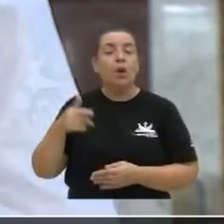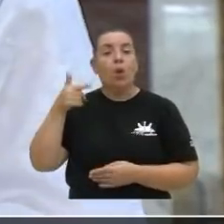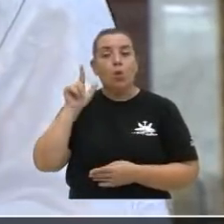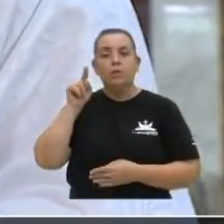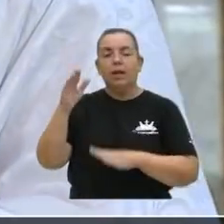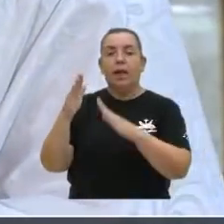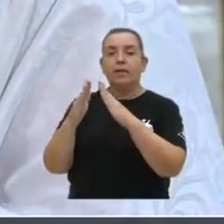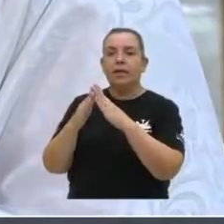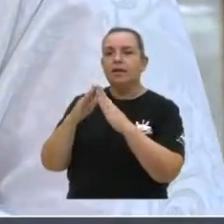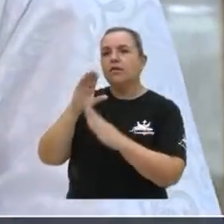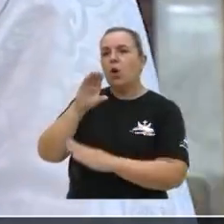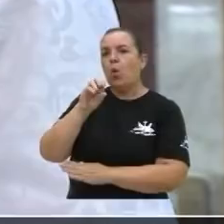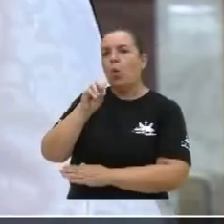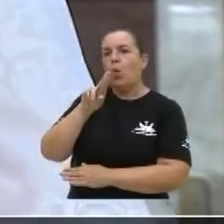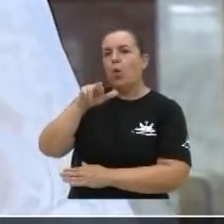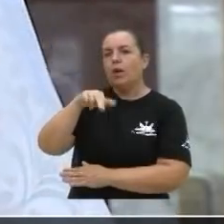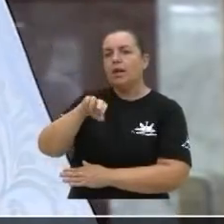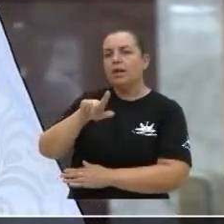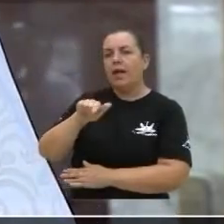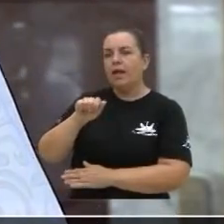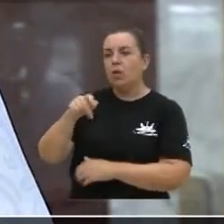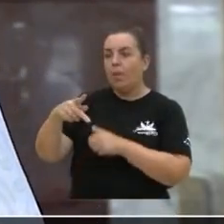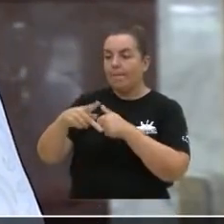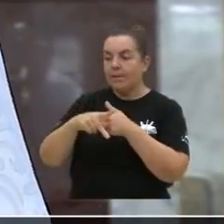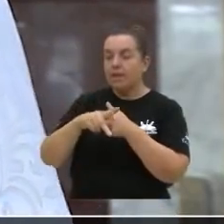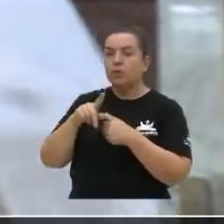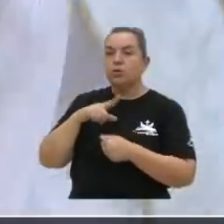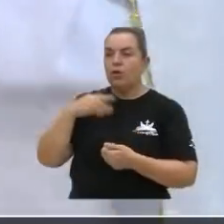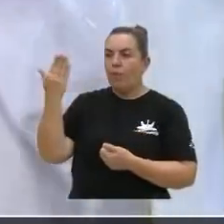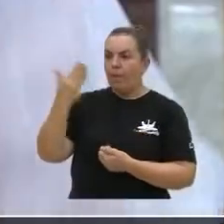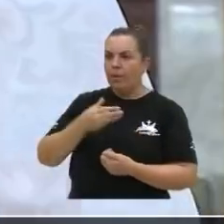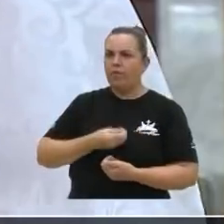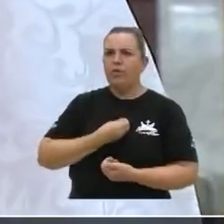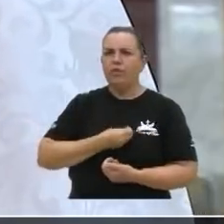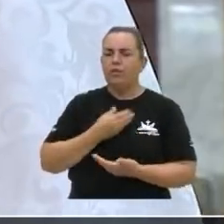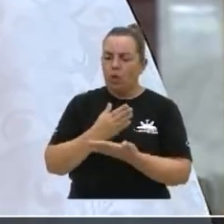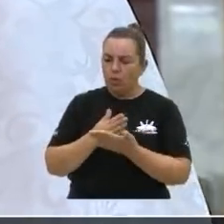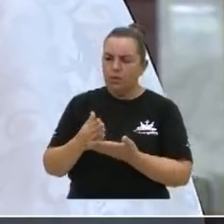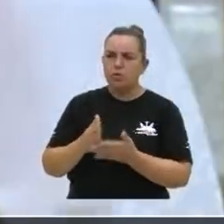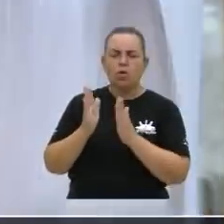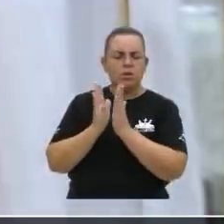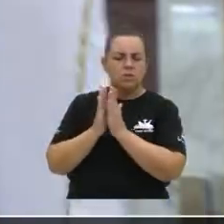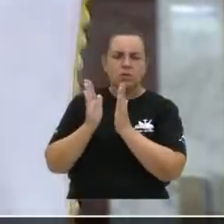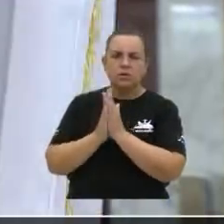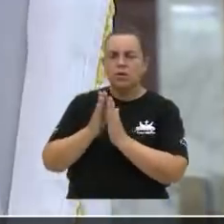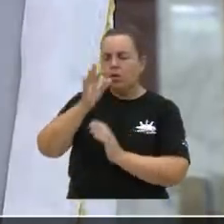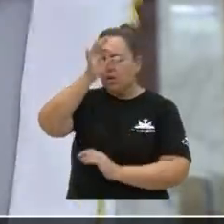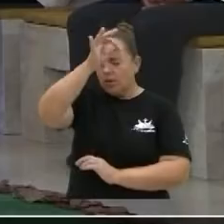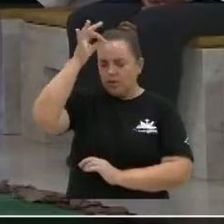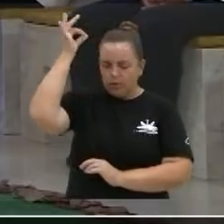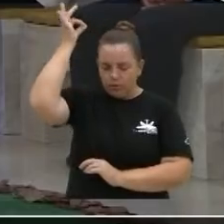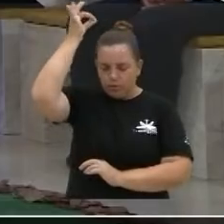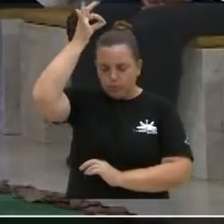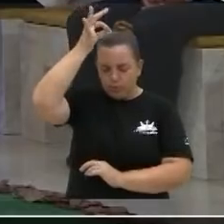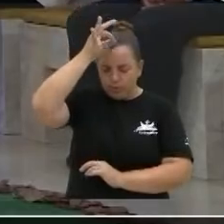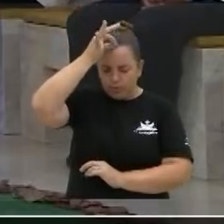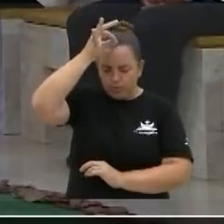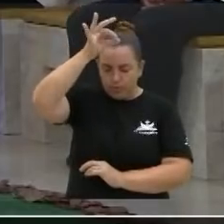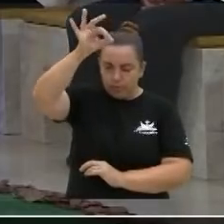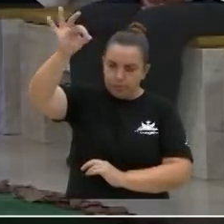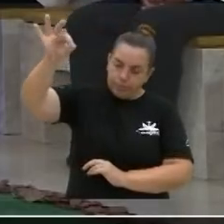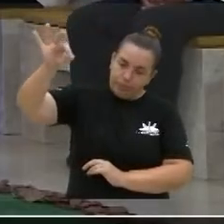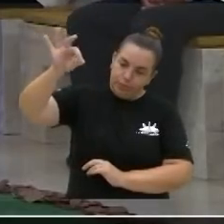Cornélio, Pedro teve uma prova viva. Começou a rezar, o Espírito Santo desceu. Foi